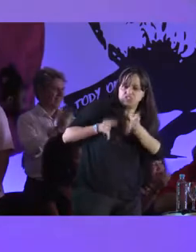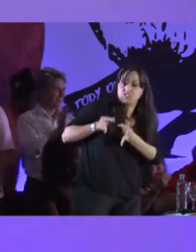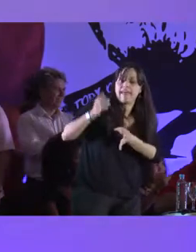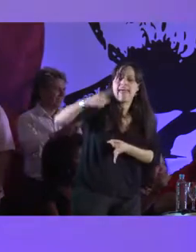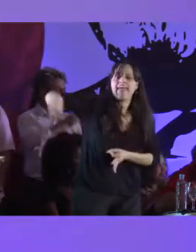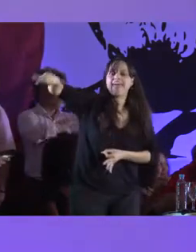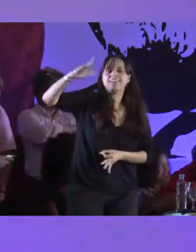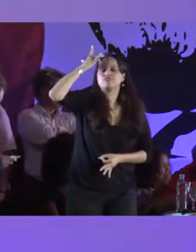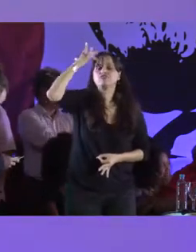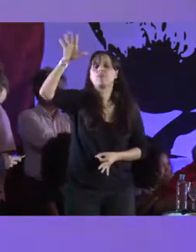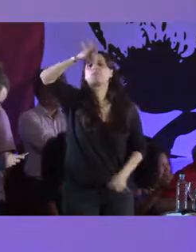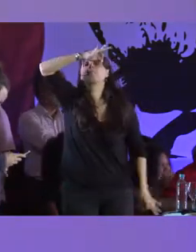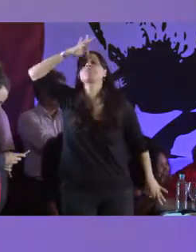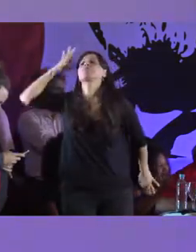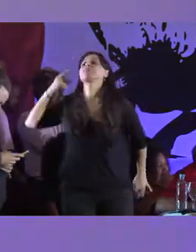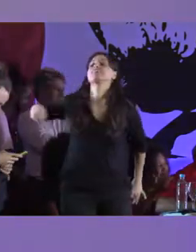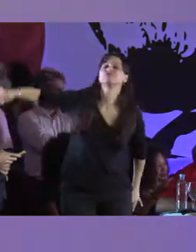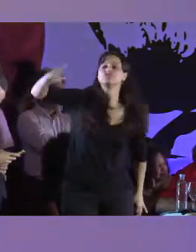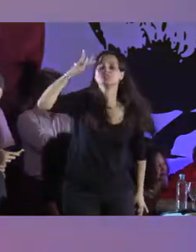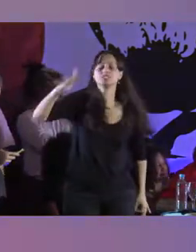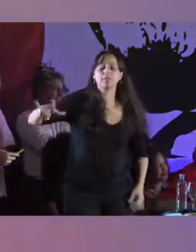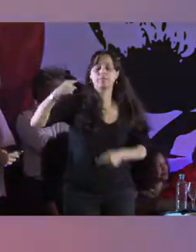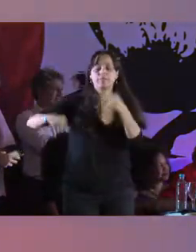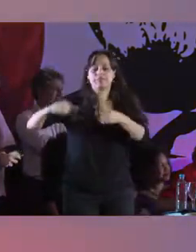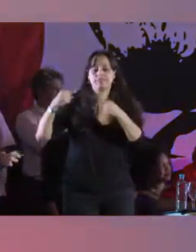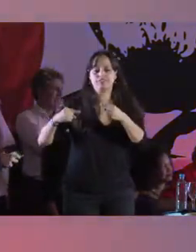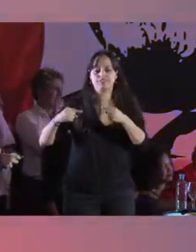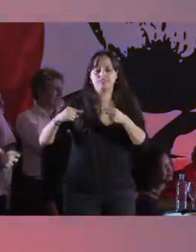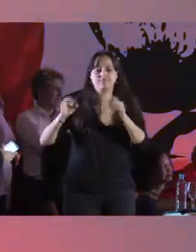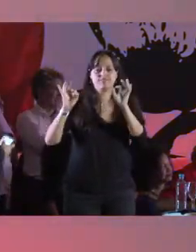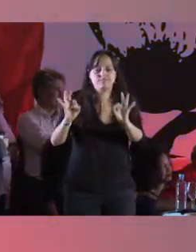Não têm noção da arte da política.